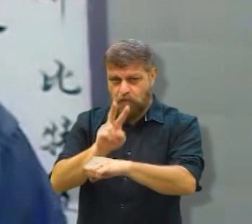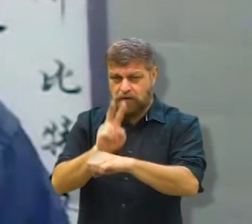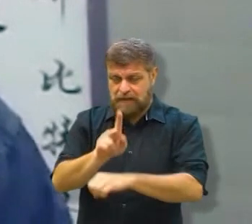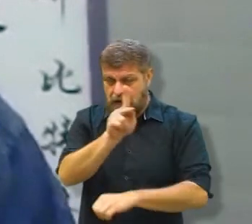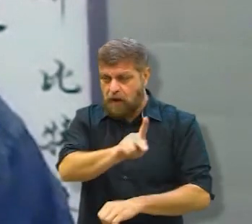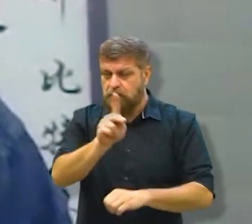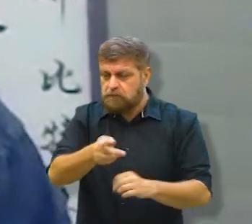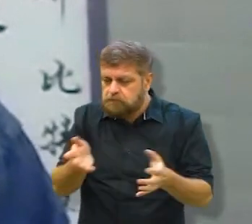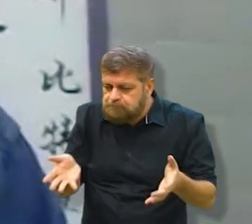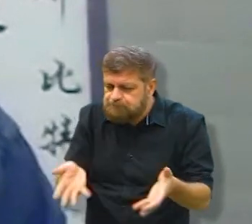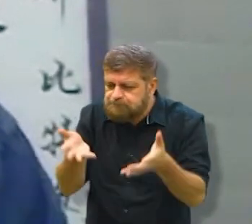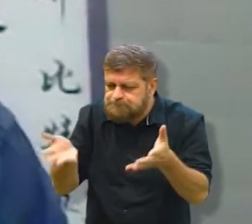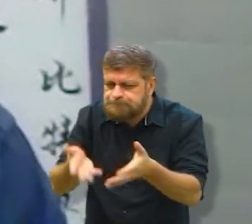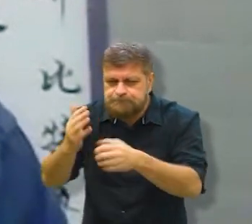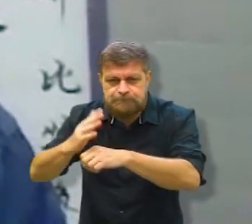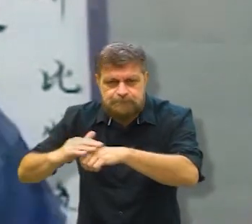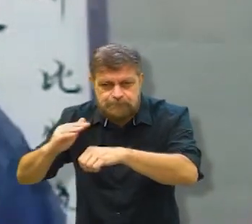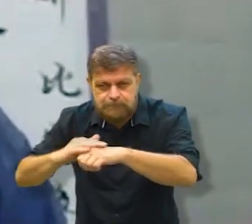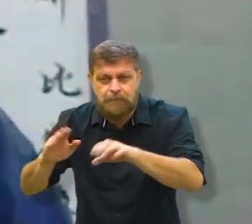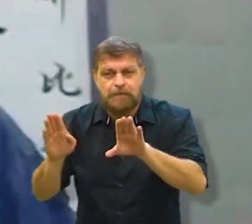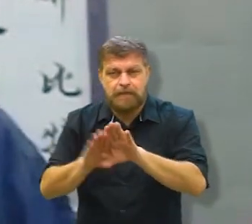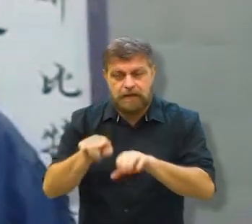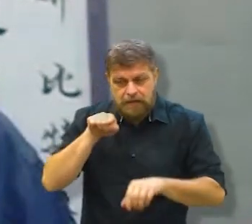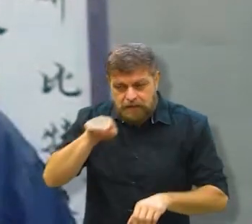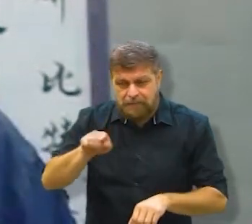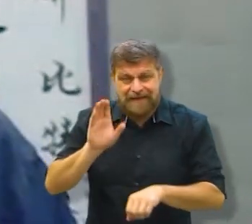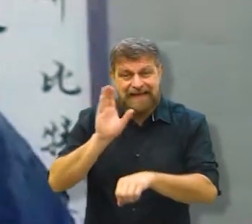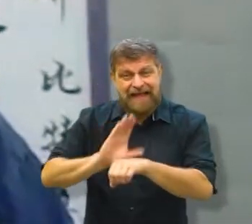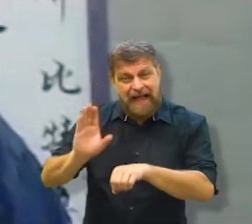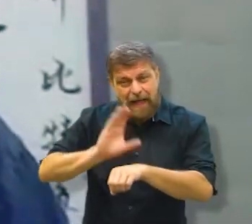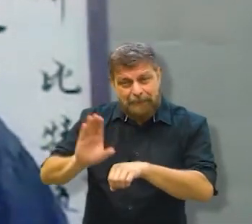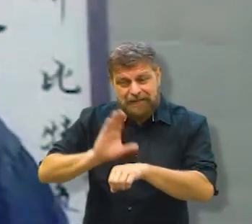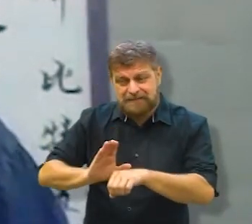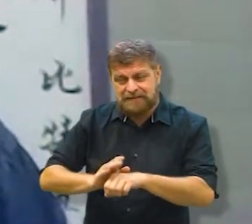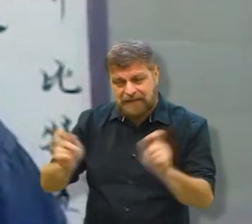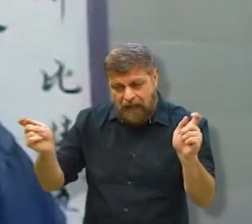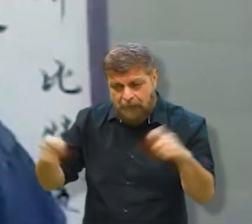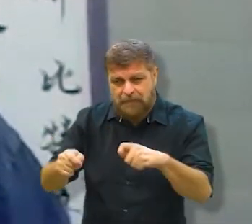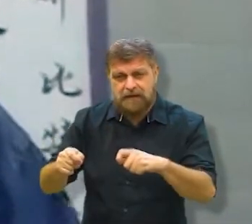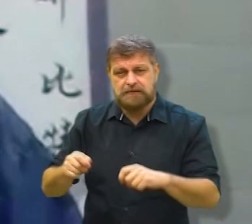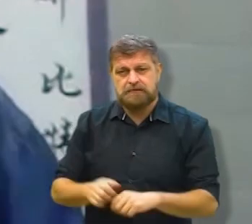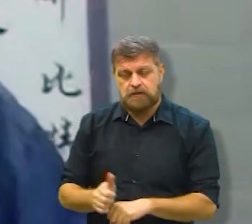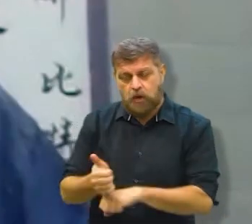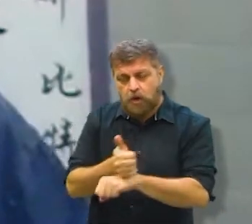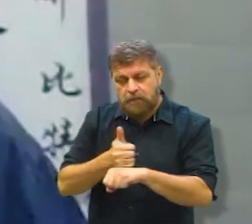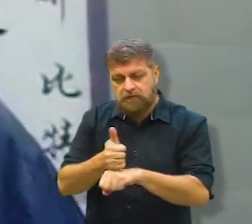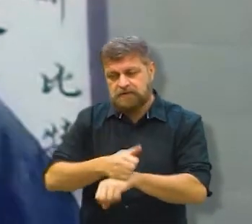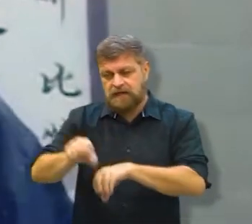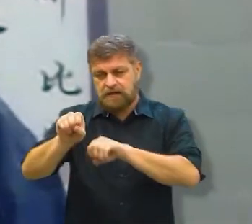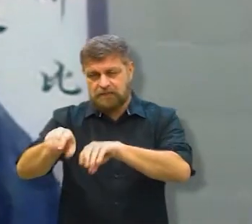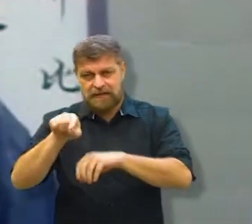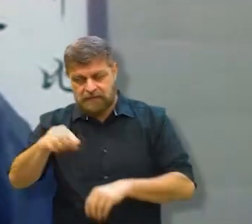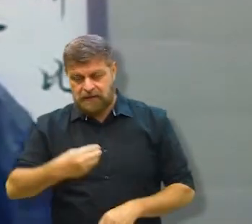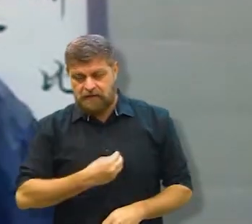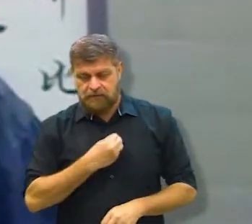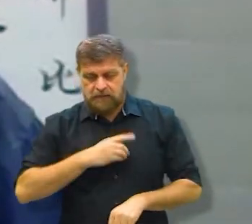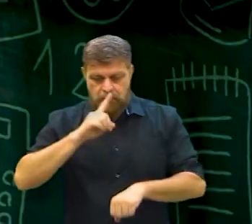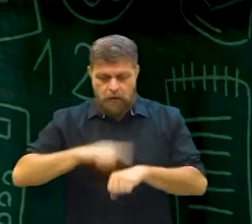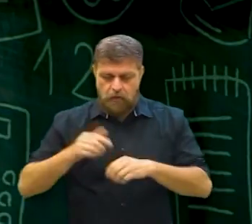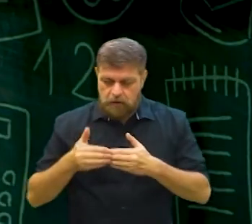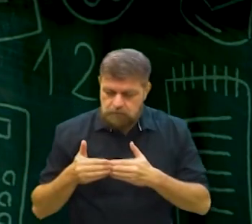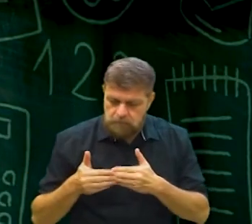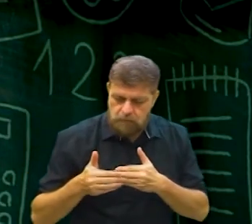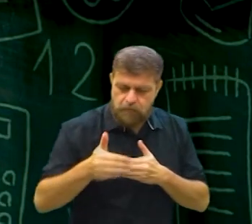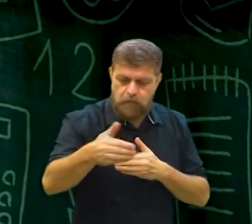cuidar mais dos educadores, inclusive capacitando também esses educadores para que eles possam viver esse